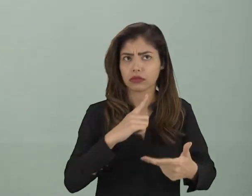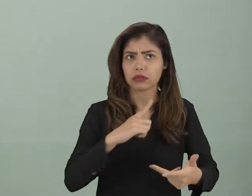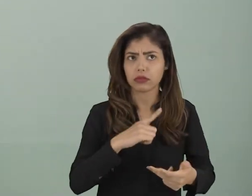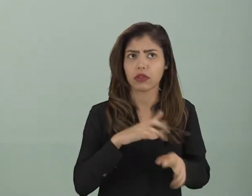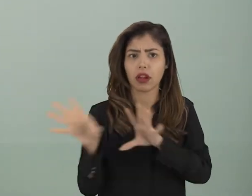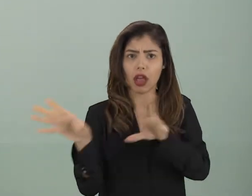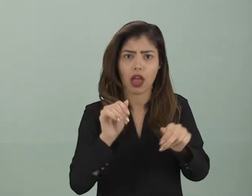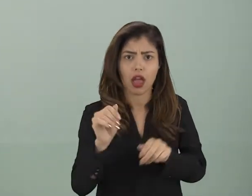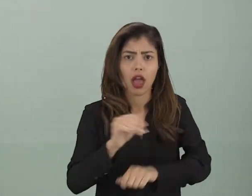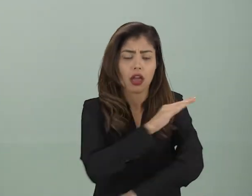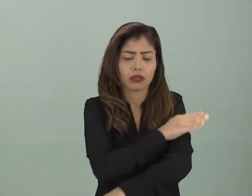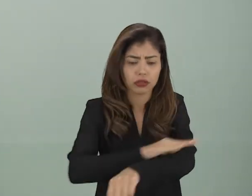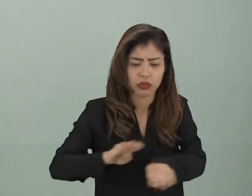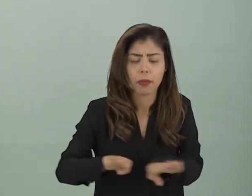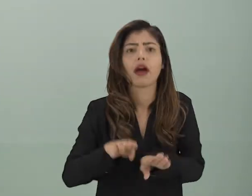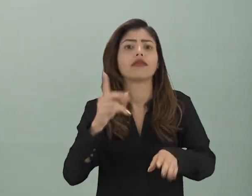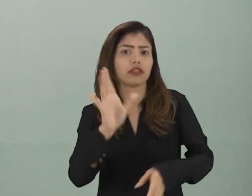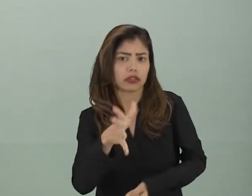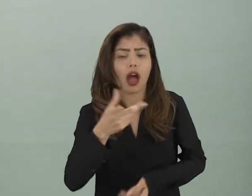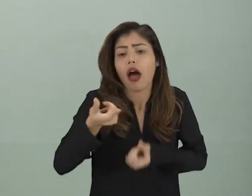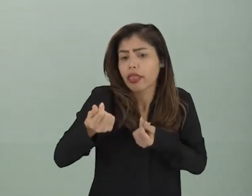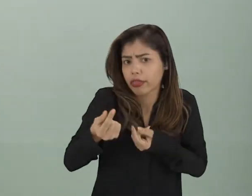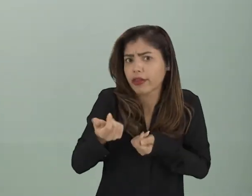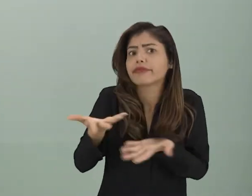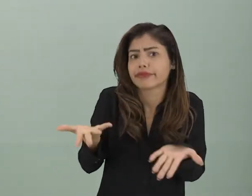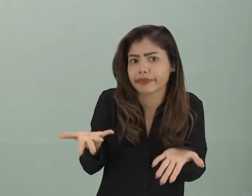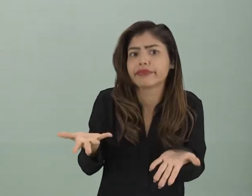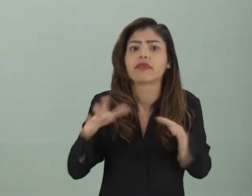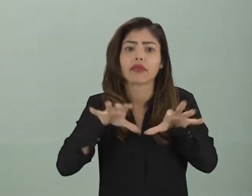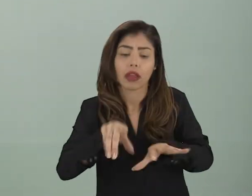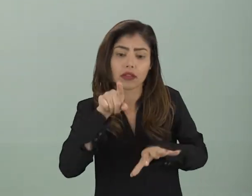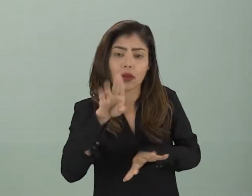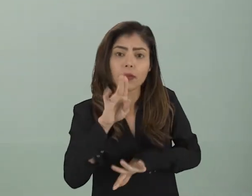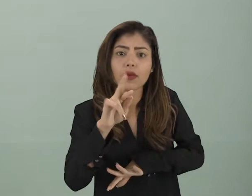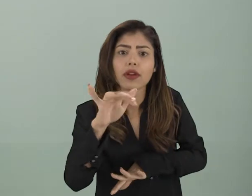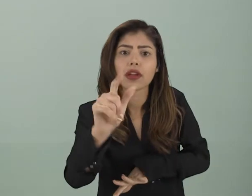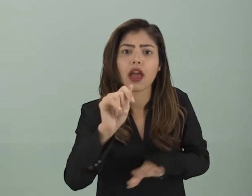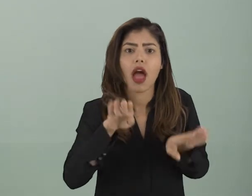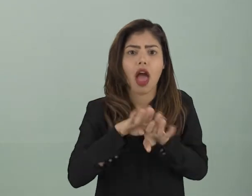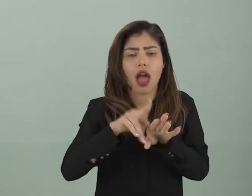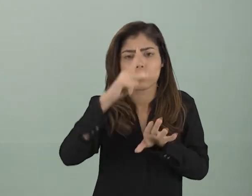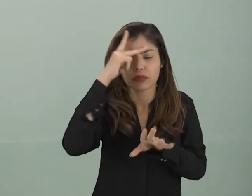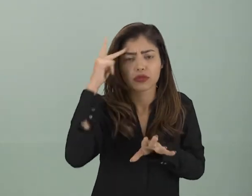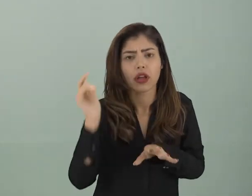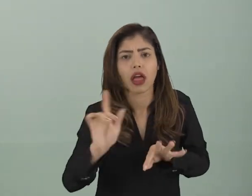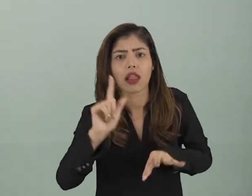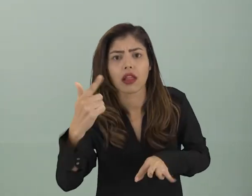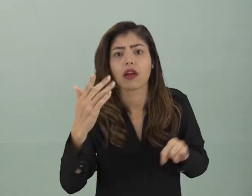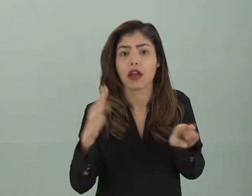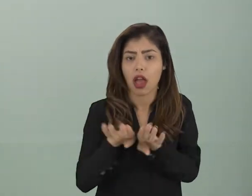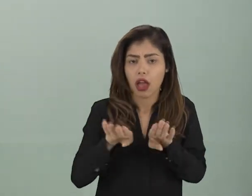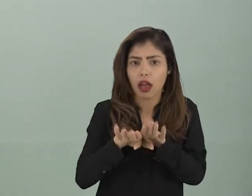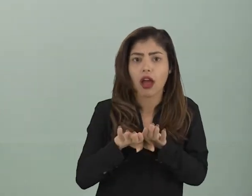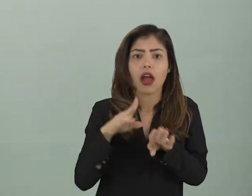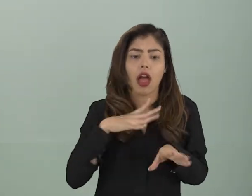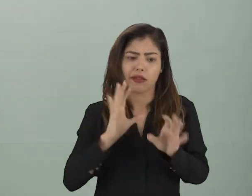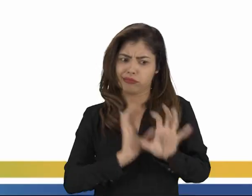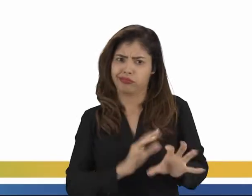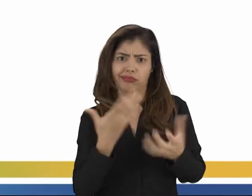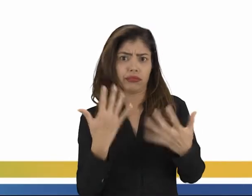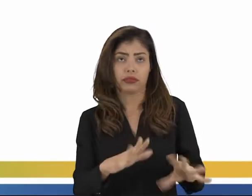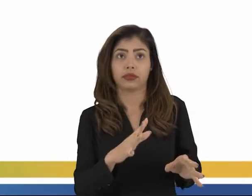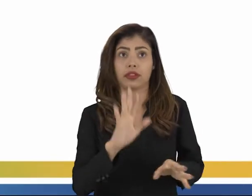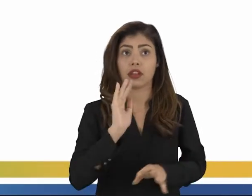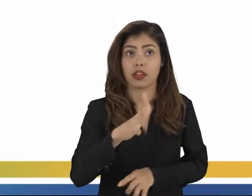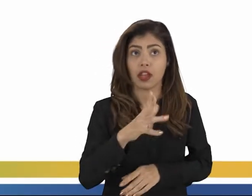já estavam acostumados a lucrar, né? Então esses colonos, esses burgueses, esses latifundiários ficaram muito descontentes. Lá no nosso